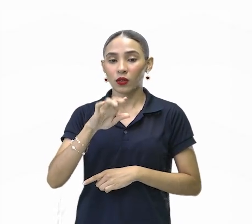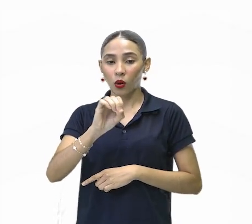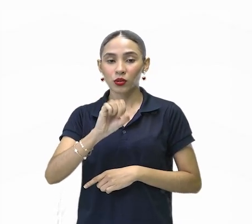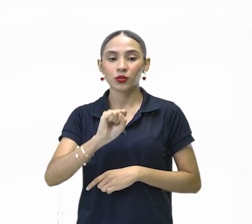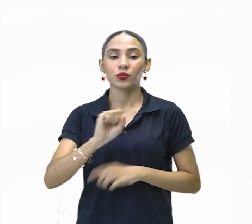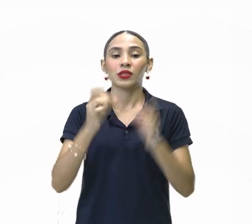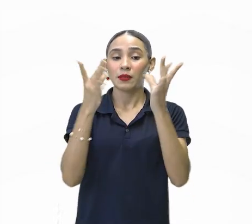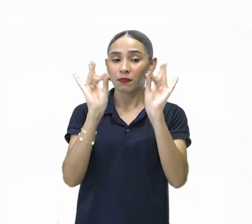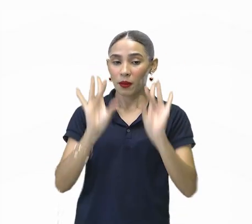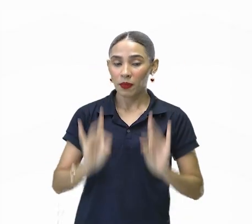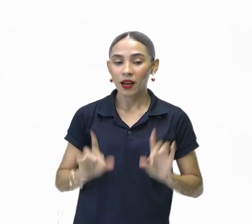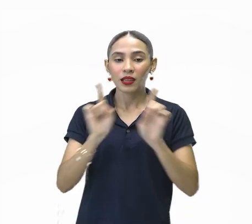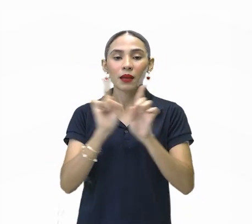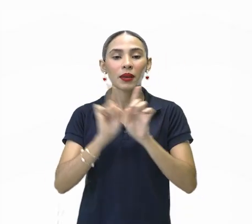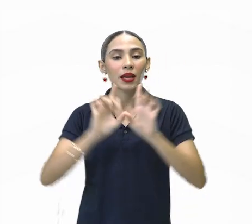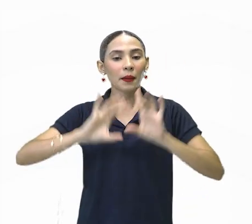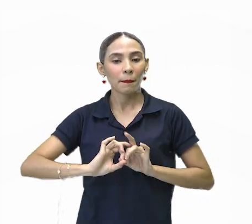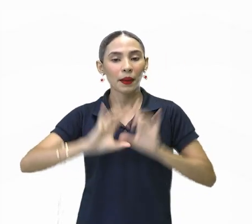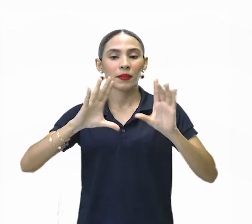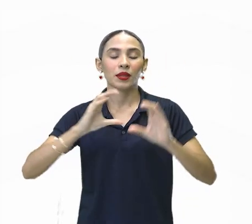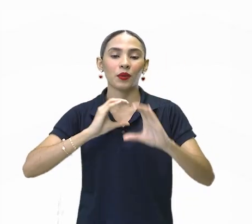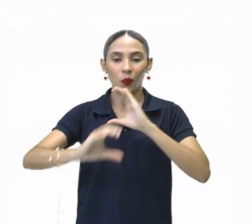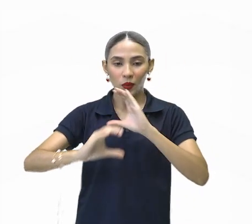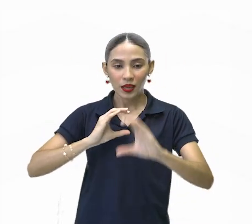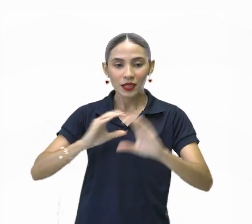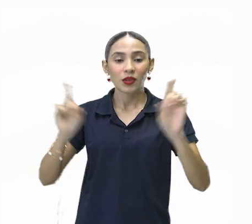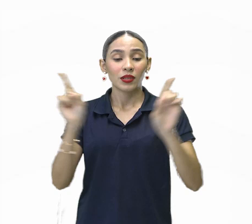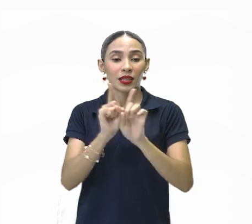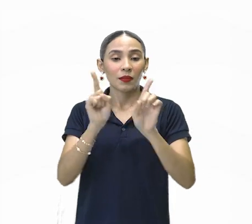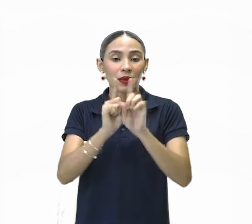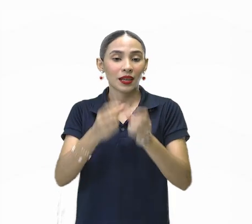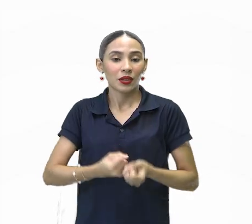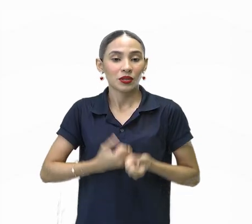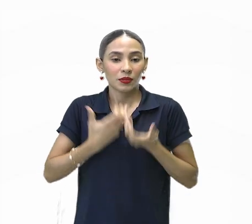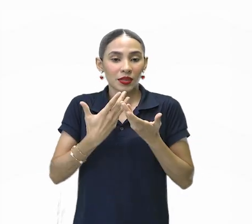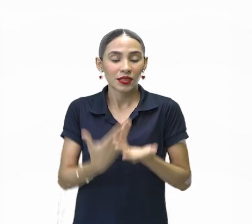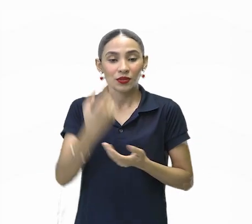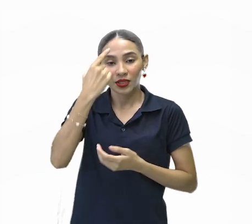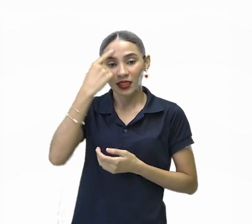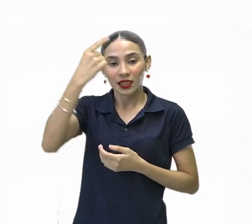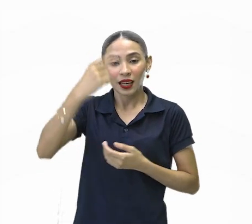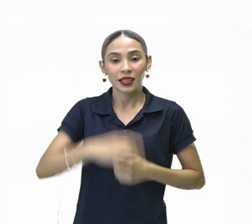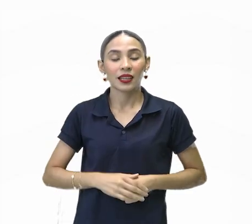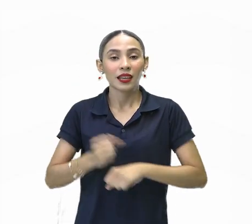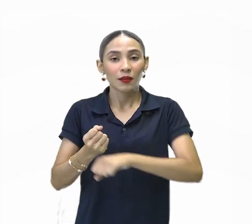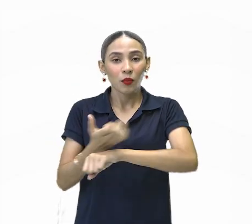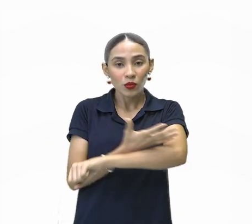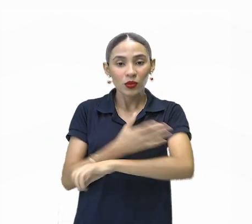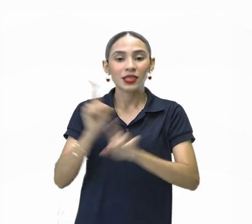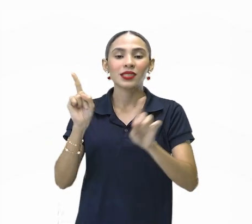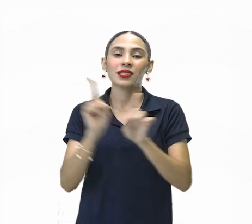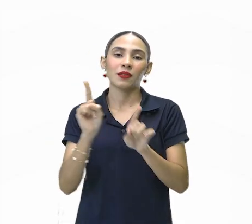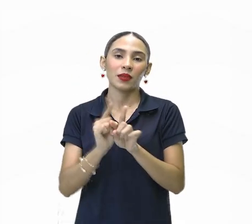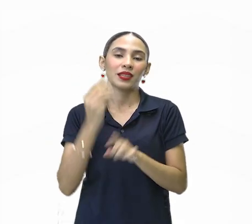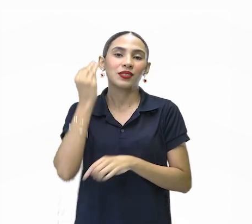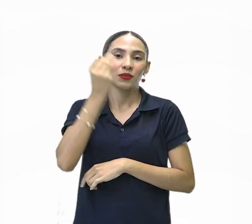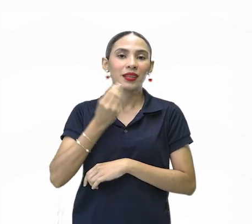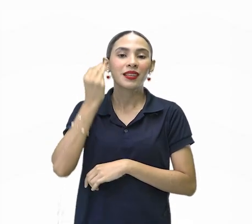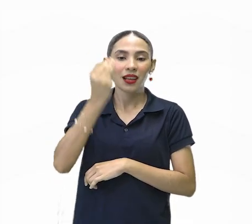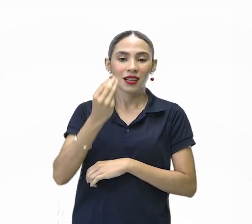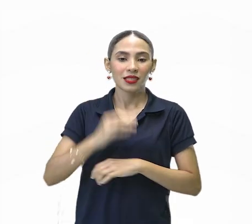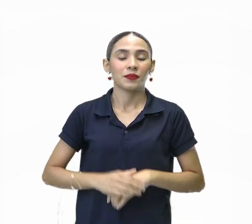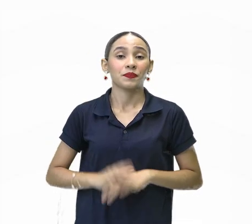que permitem a comunicação e a expressão de ideias, emoções e